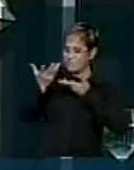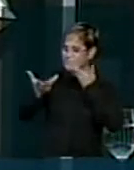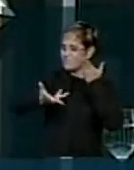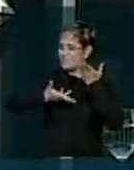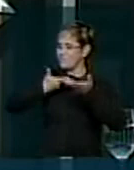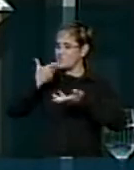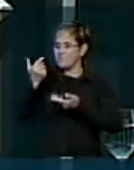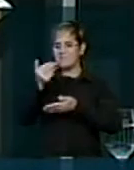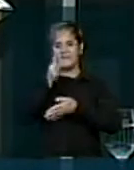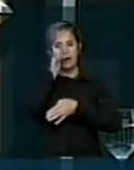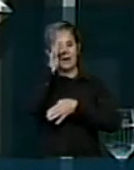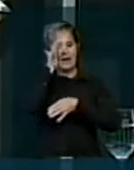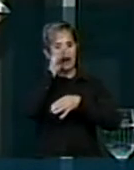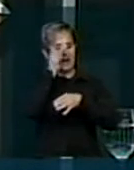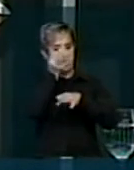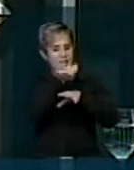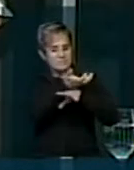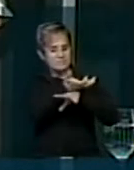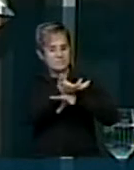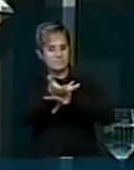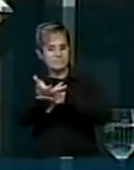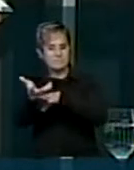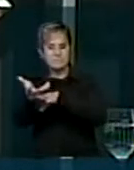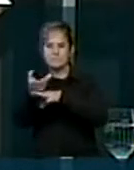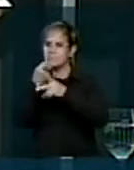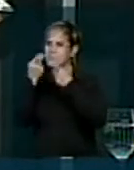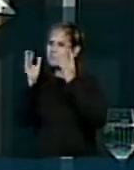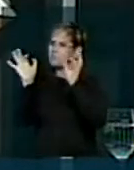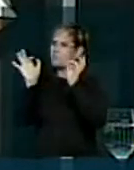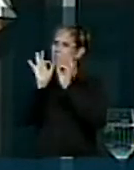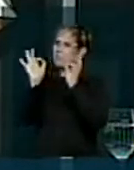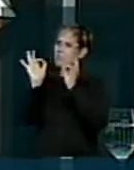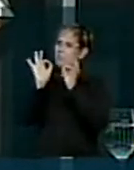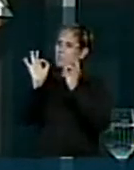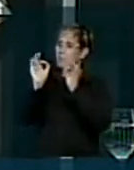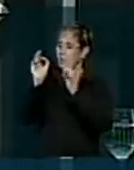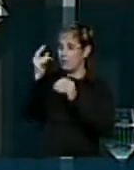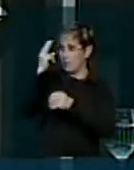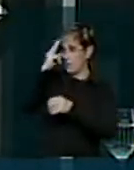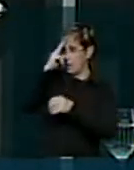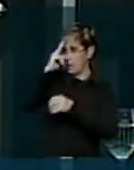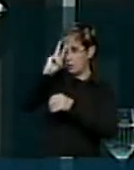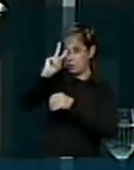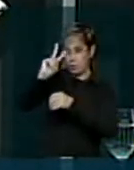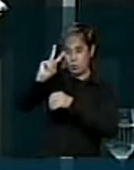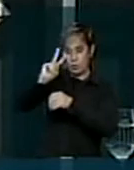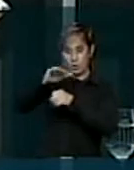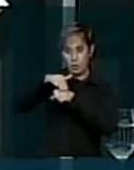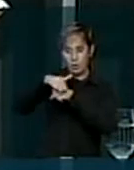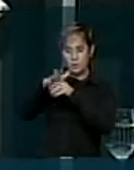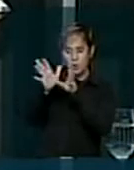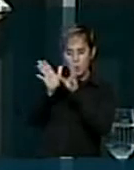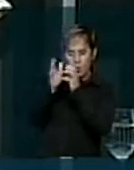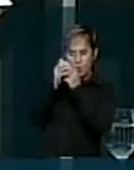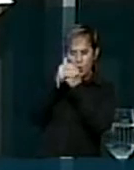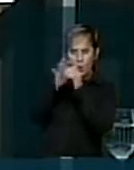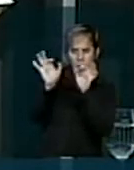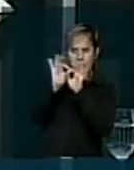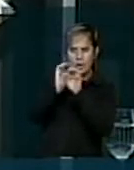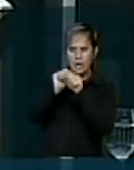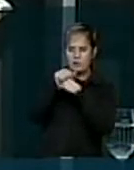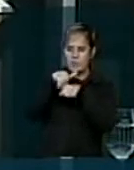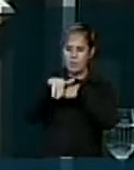jardim, e não dizemos nada. Na segunda noite, já não se escondem, pisam as